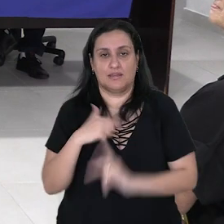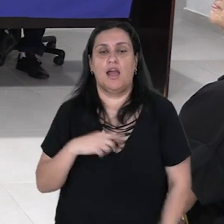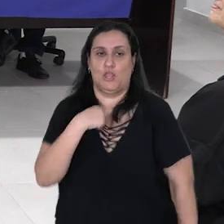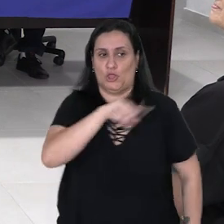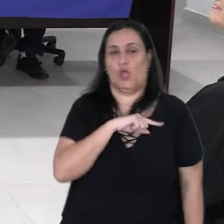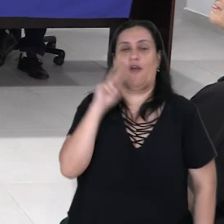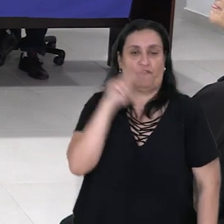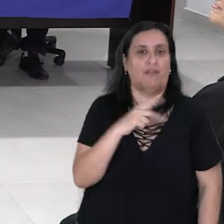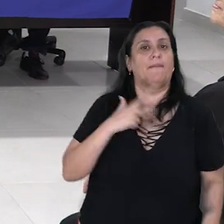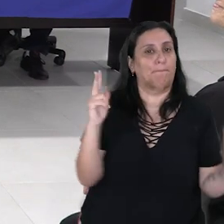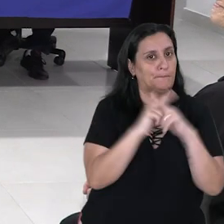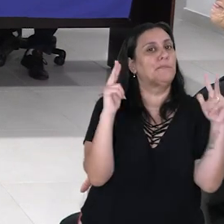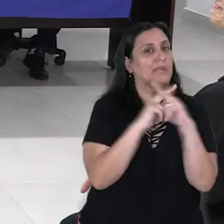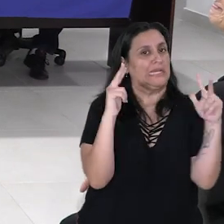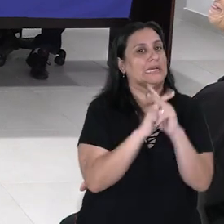gente brigava.